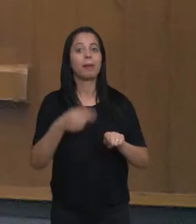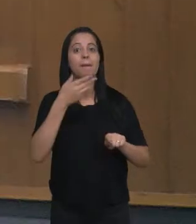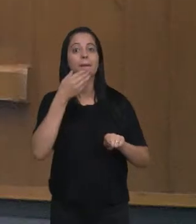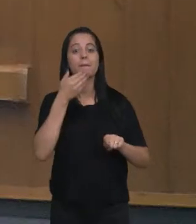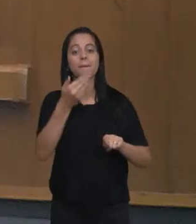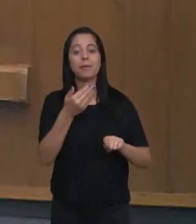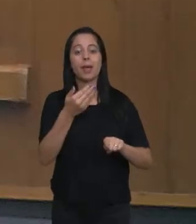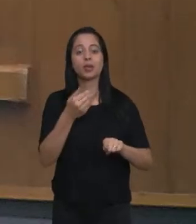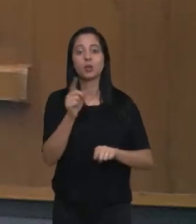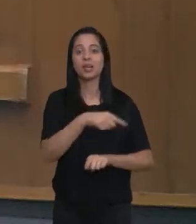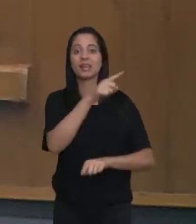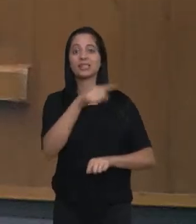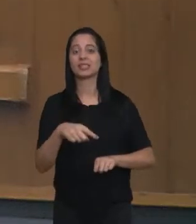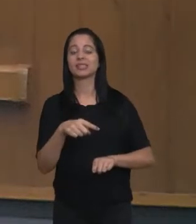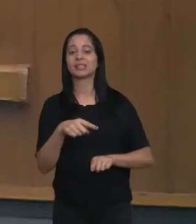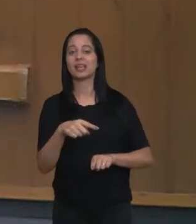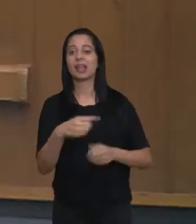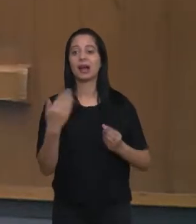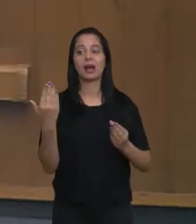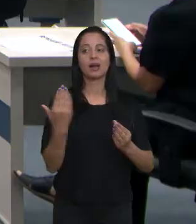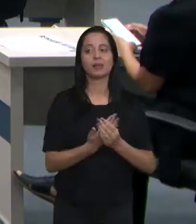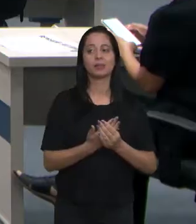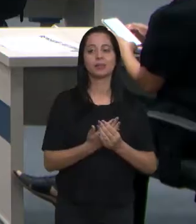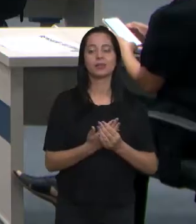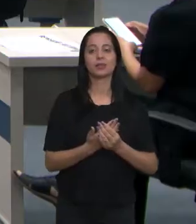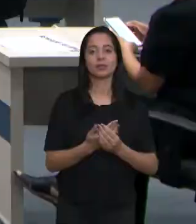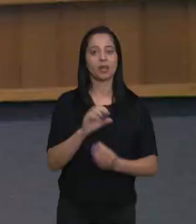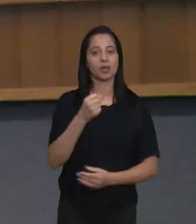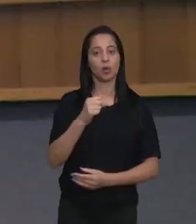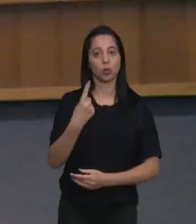por uma sessão dos processos